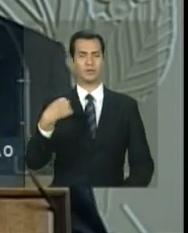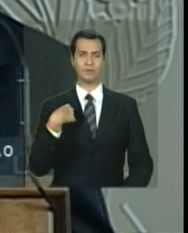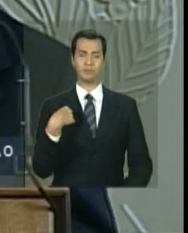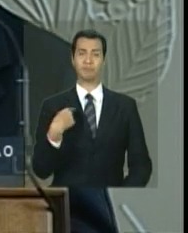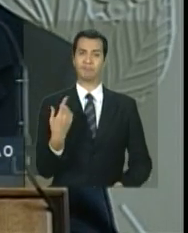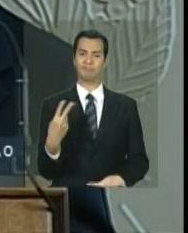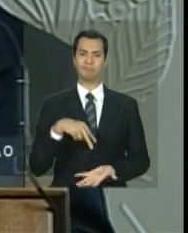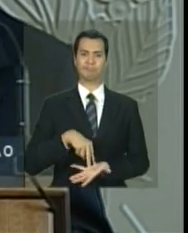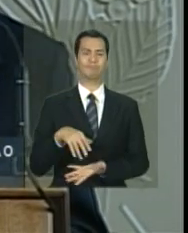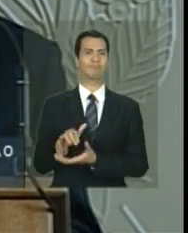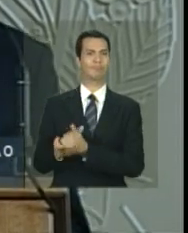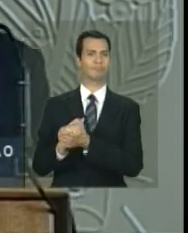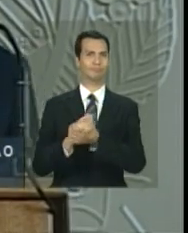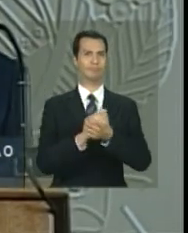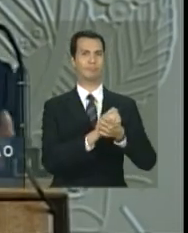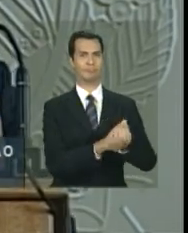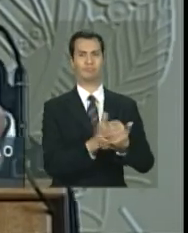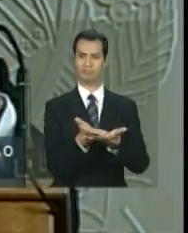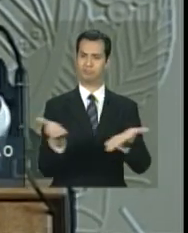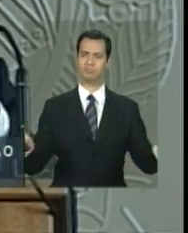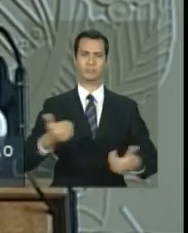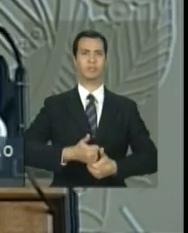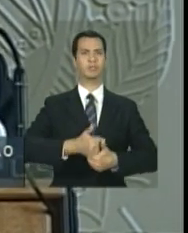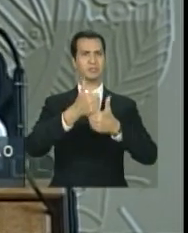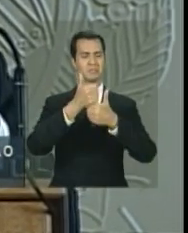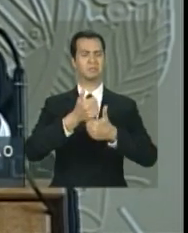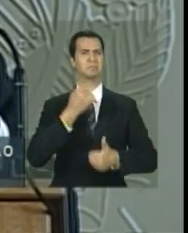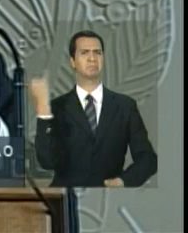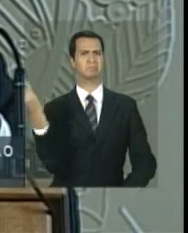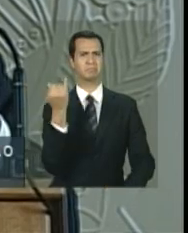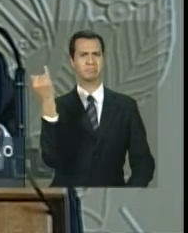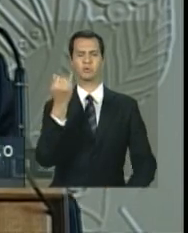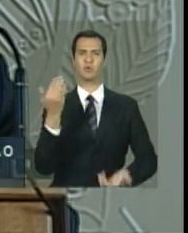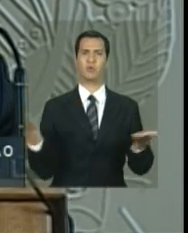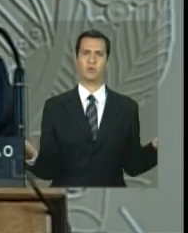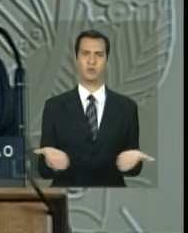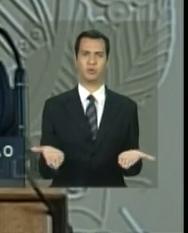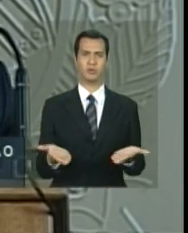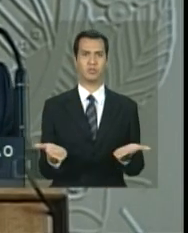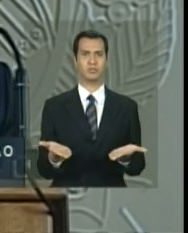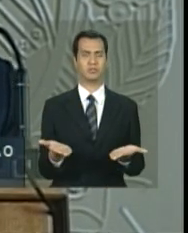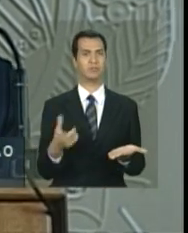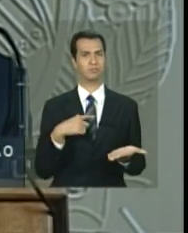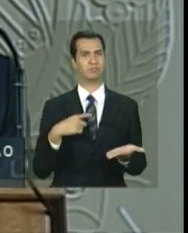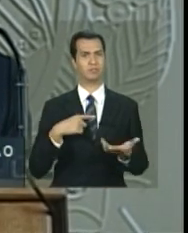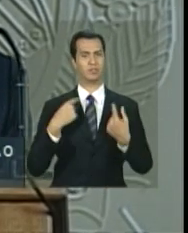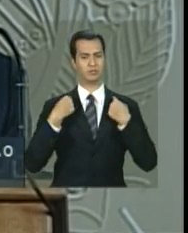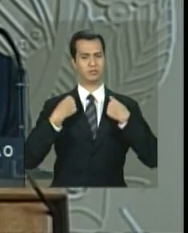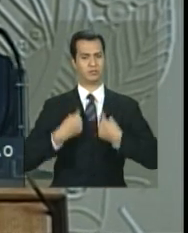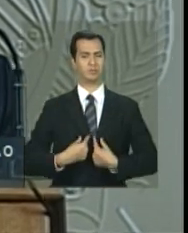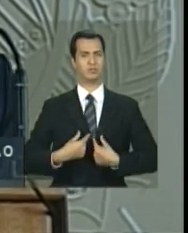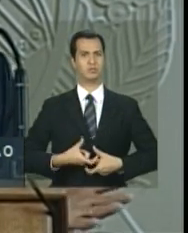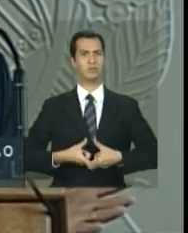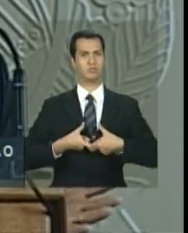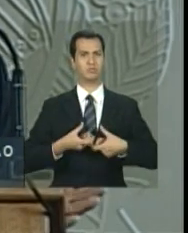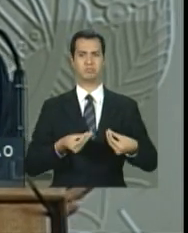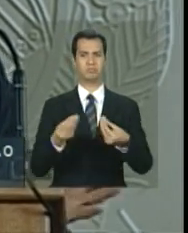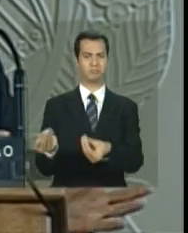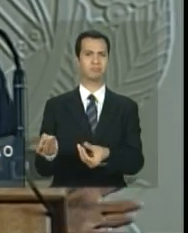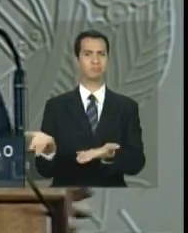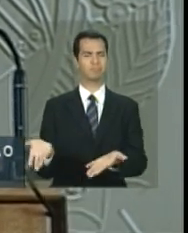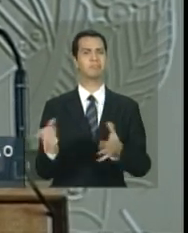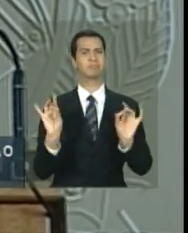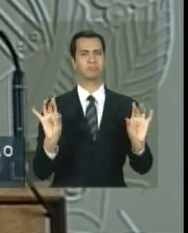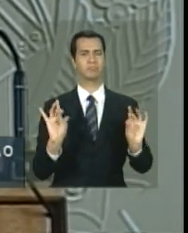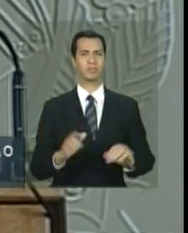saudar tão eminentes autoridades que hoje recebem a medalha 25 de janeiro. E